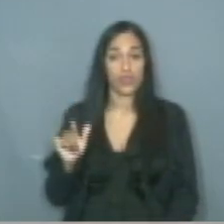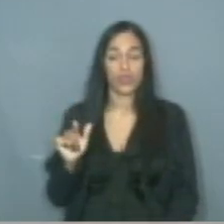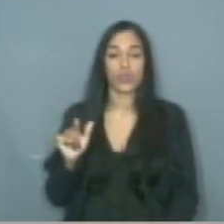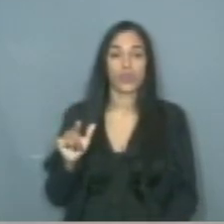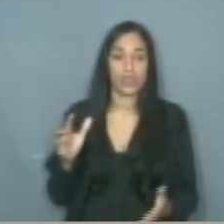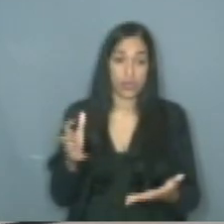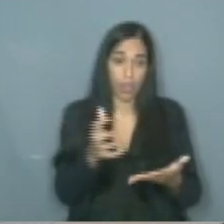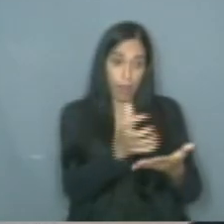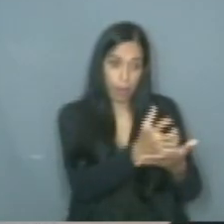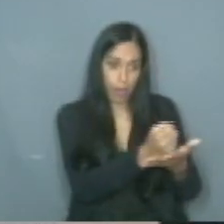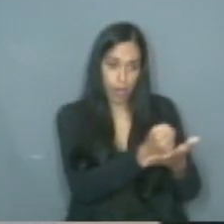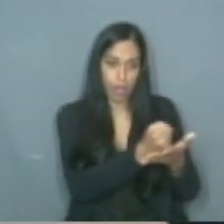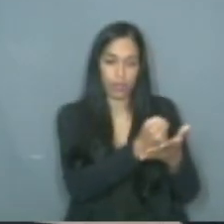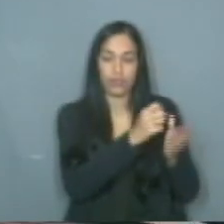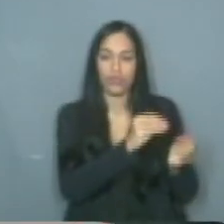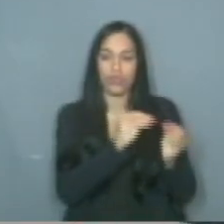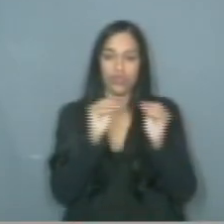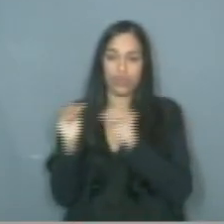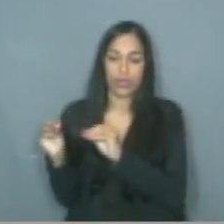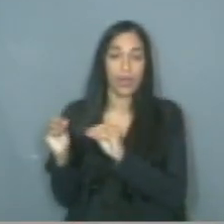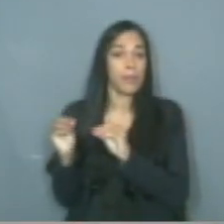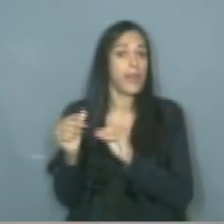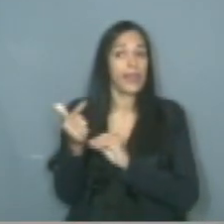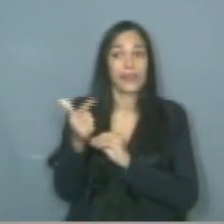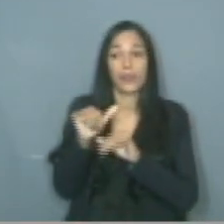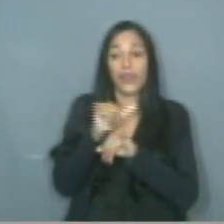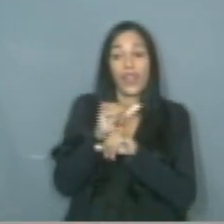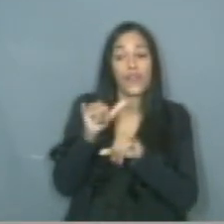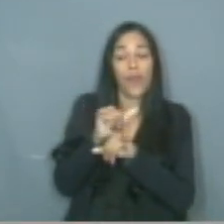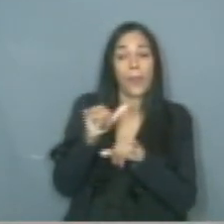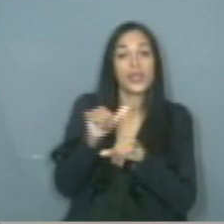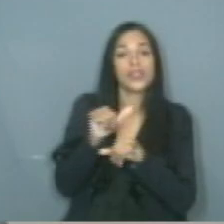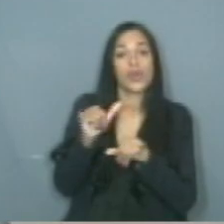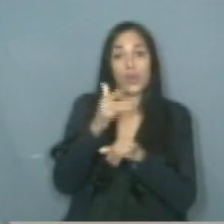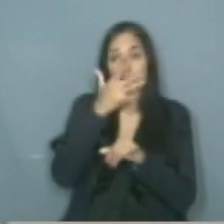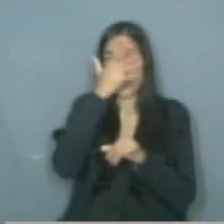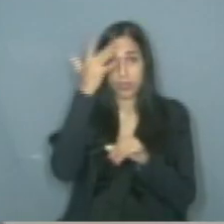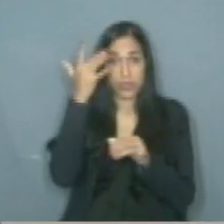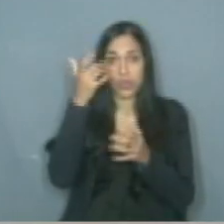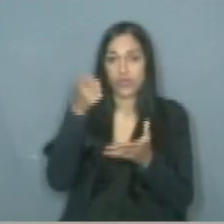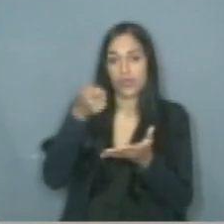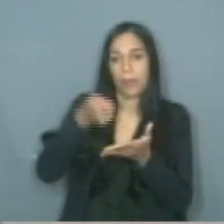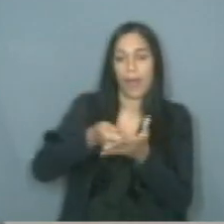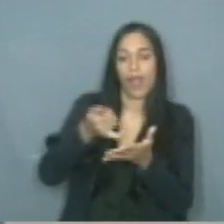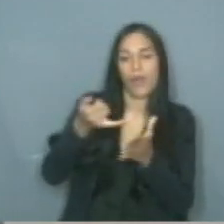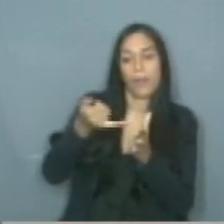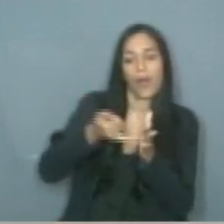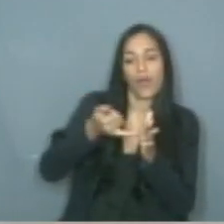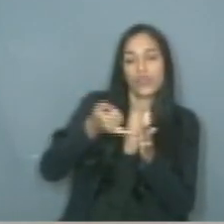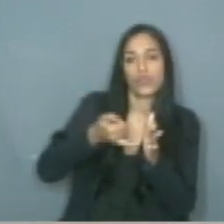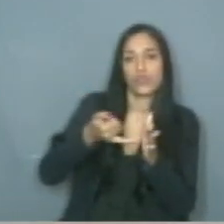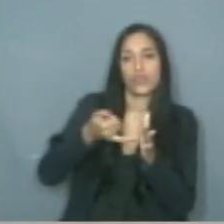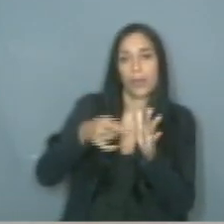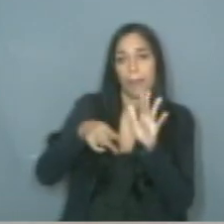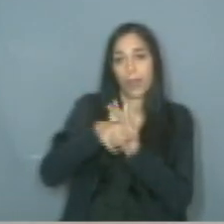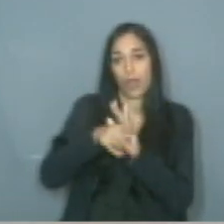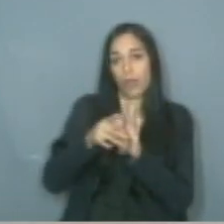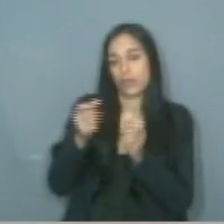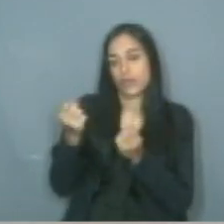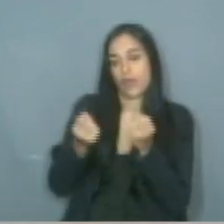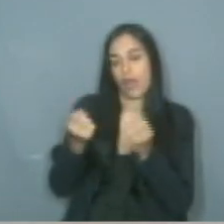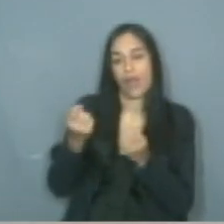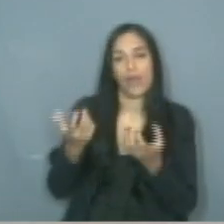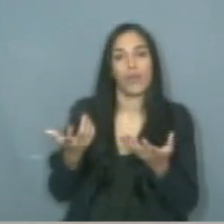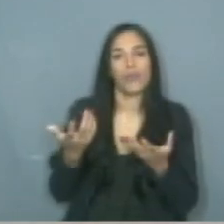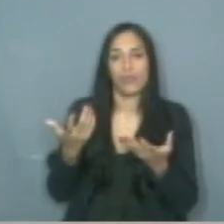comunicação prévia aos seus proprietários, aos seus pagadores de impostos, aquela pessoa